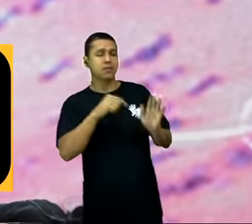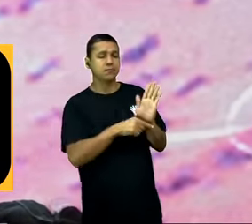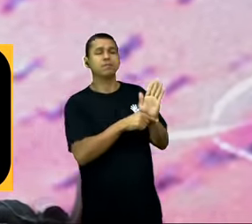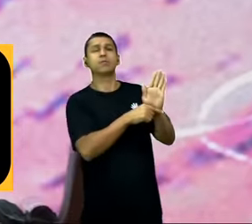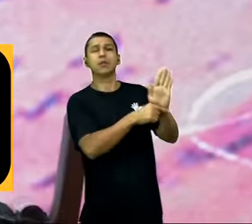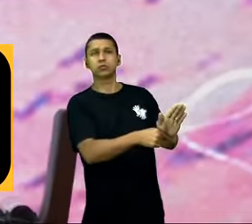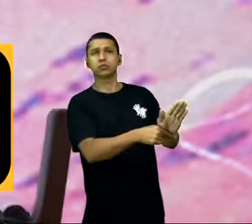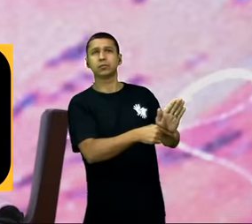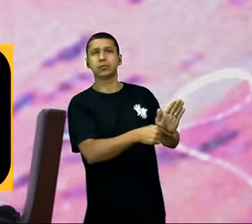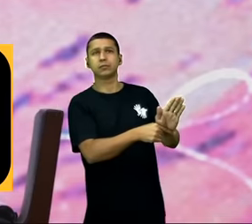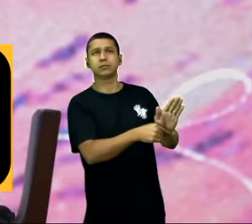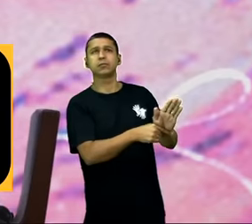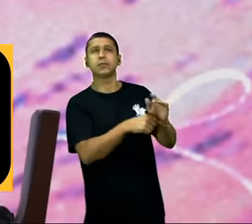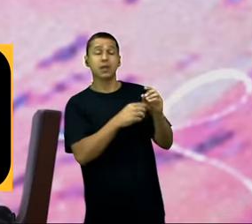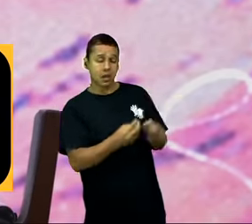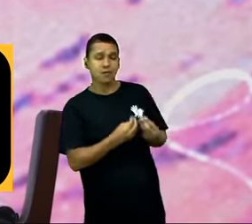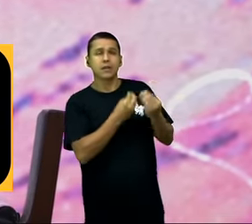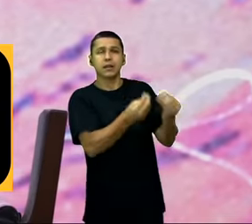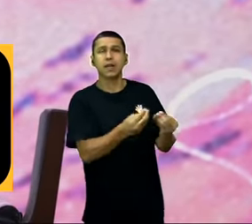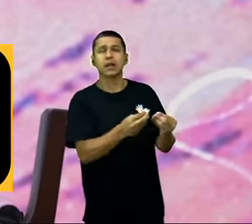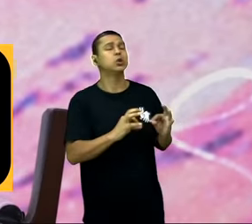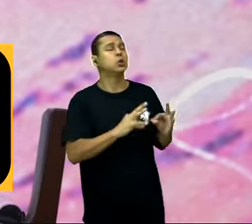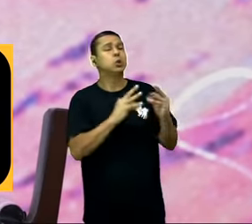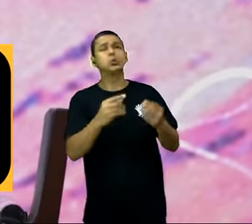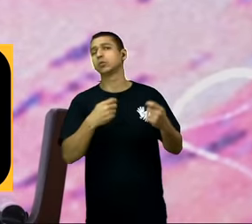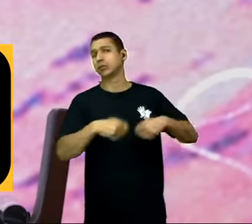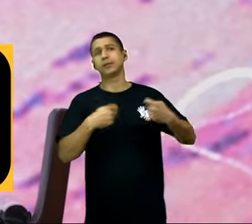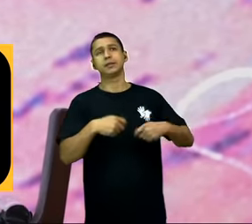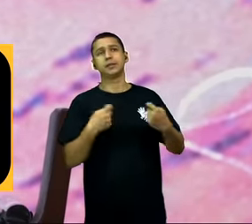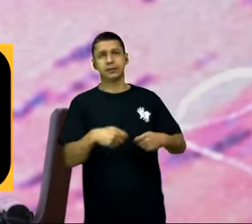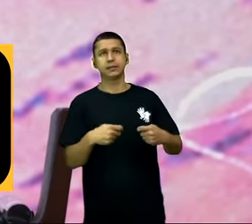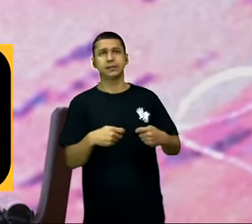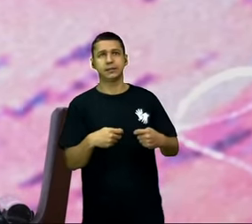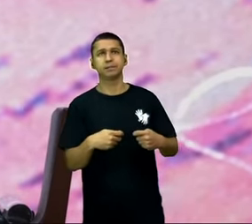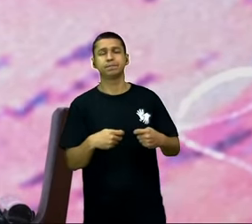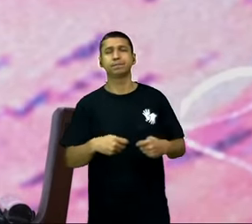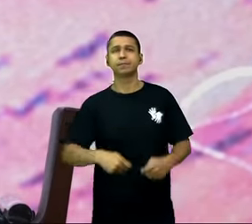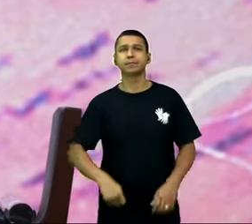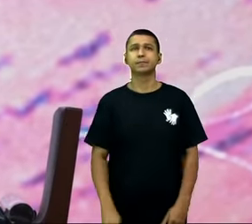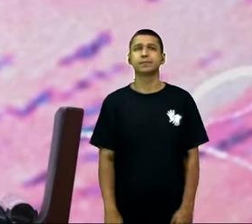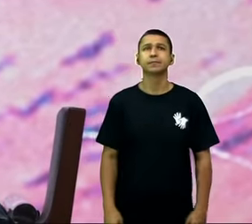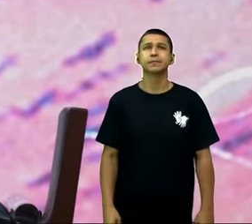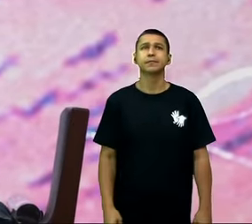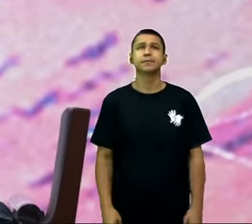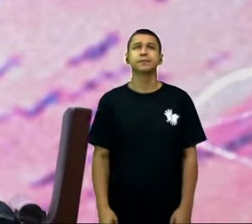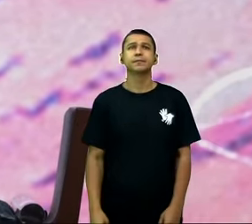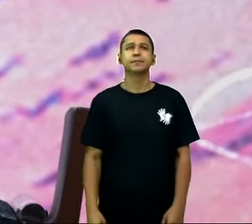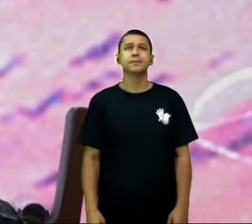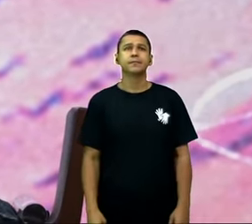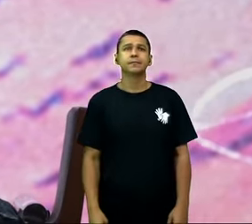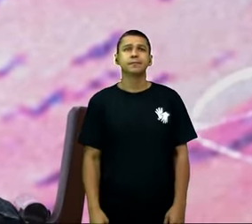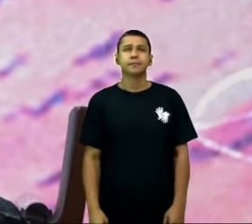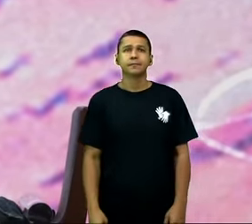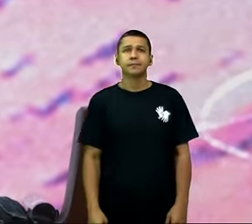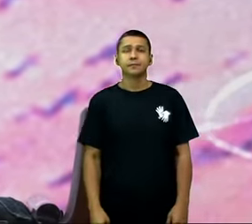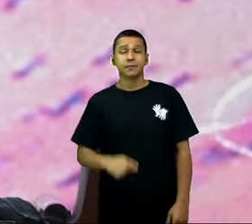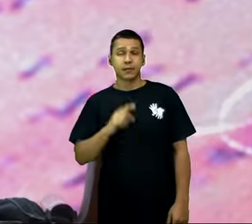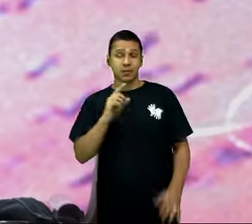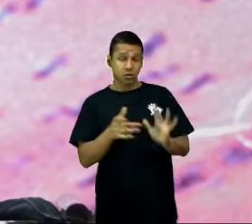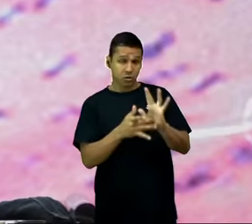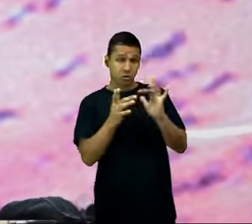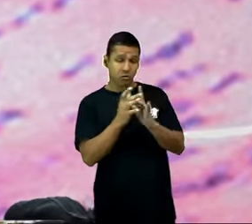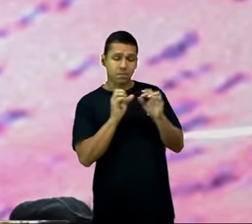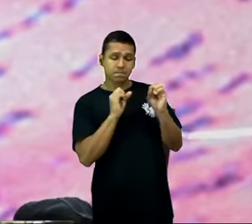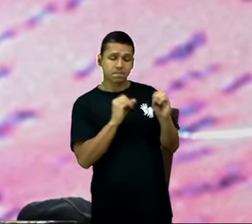Jesus, no início do ministério, peraí que tem alguma coisa poderosa aqui que Jesus está ensinando a gente. Vai ensinar esses caras